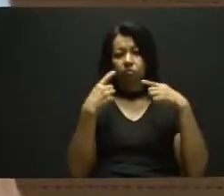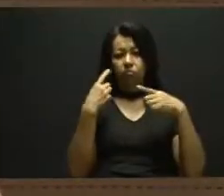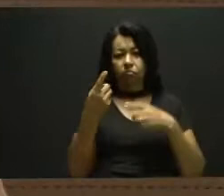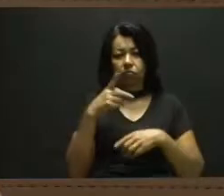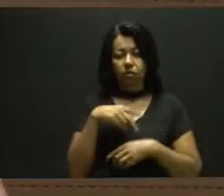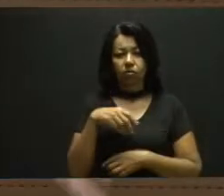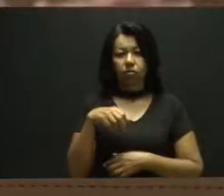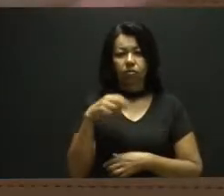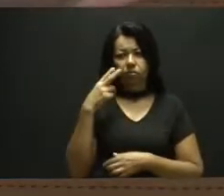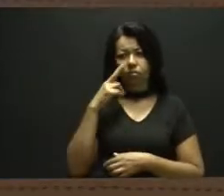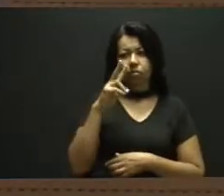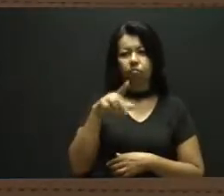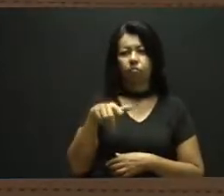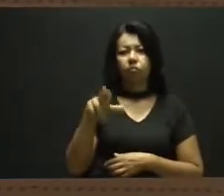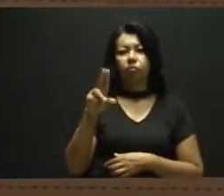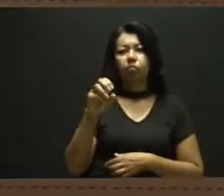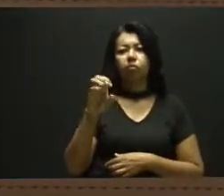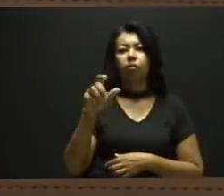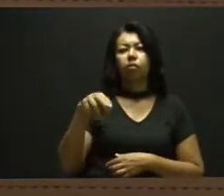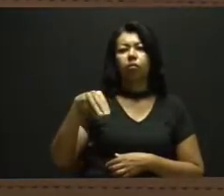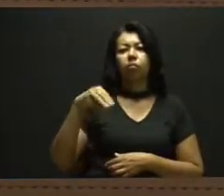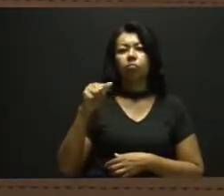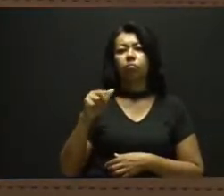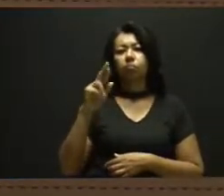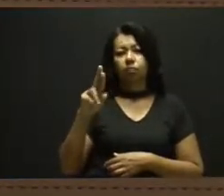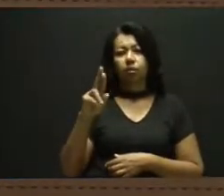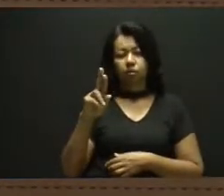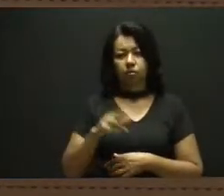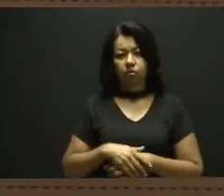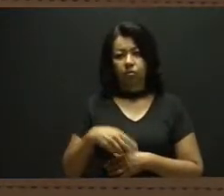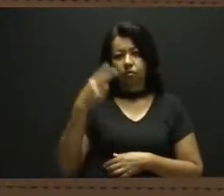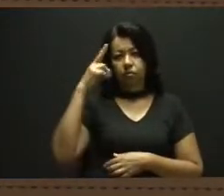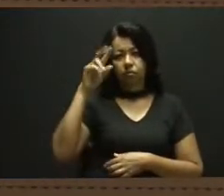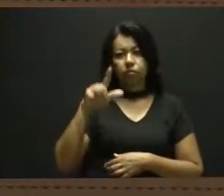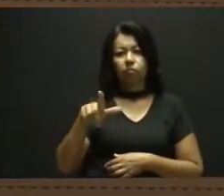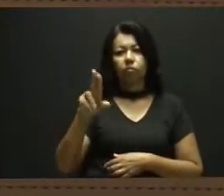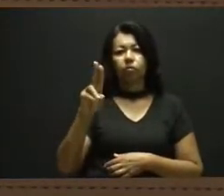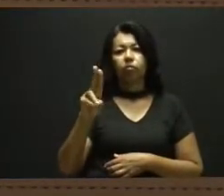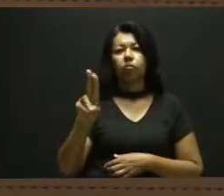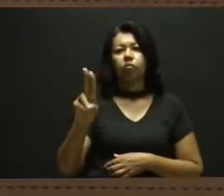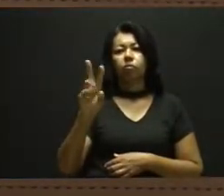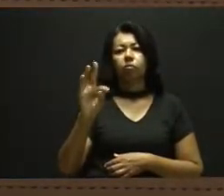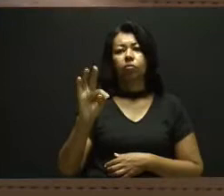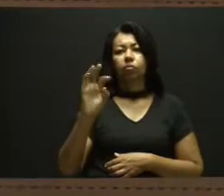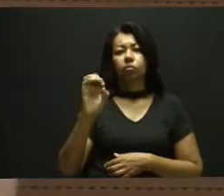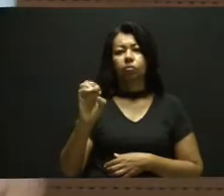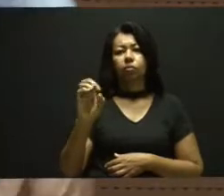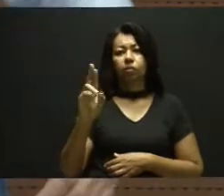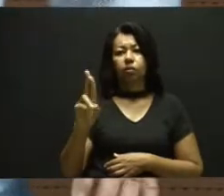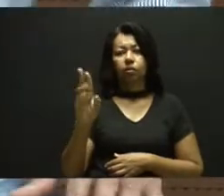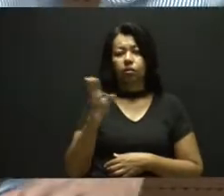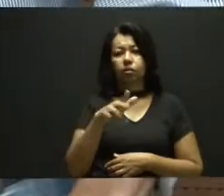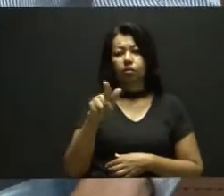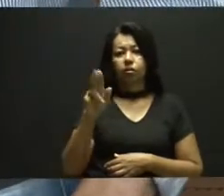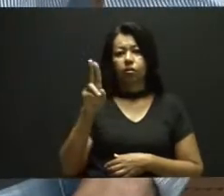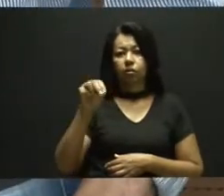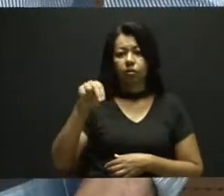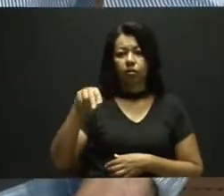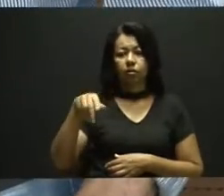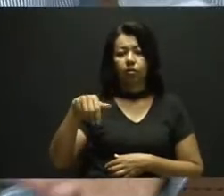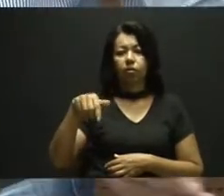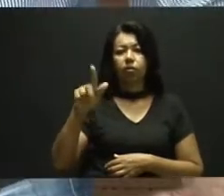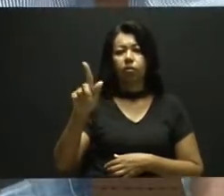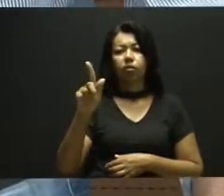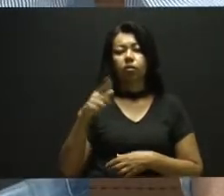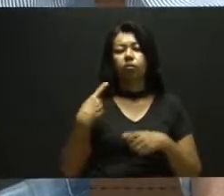limar eu lembrei do luther king acho que parece um pouco assim né olhei assim porque eu não